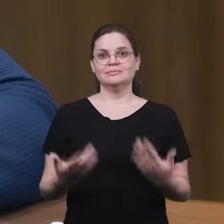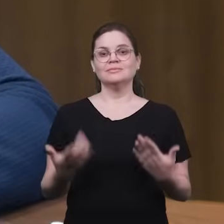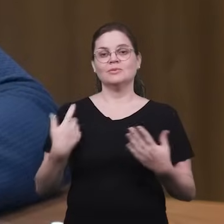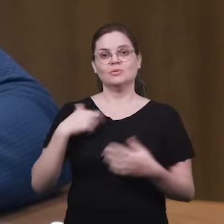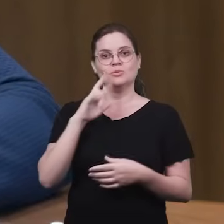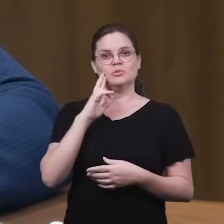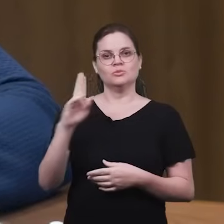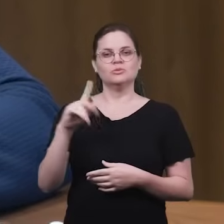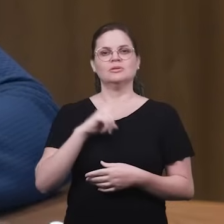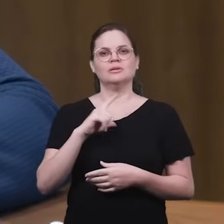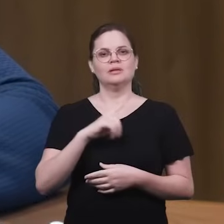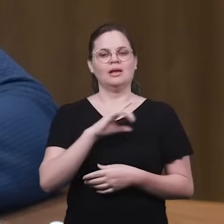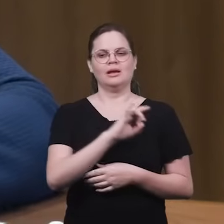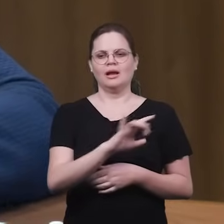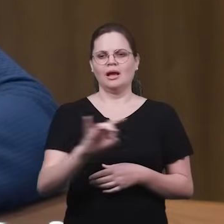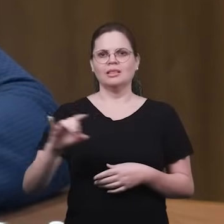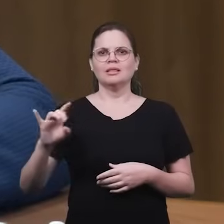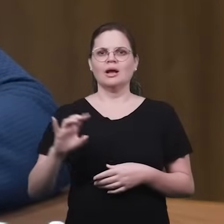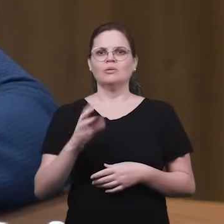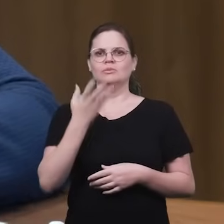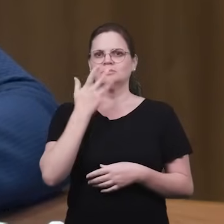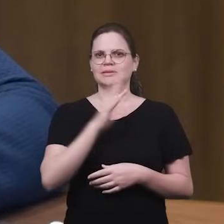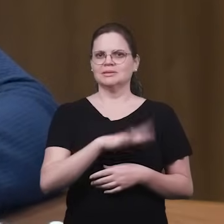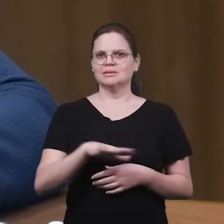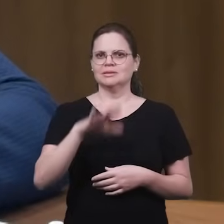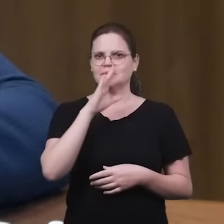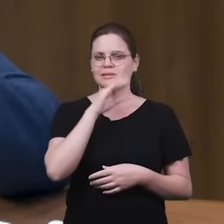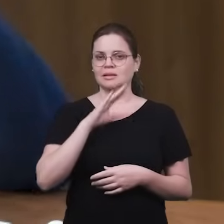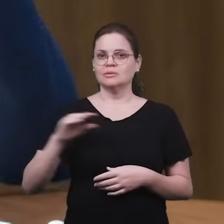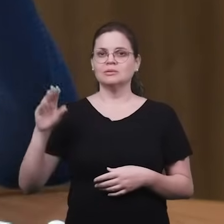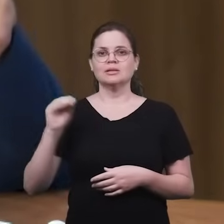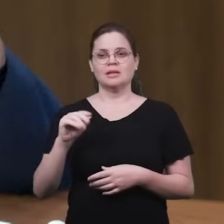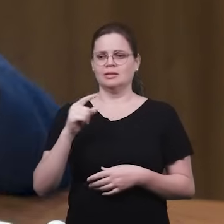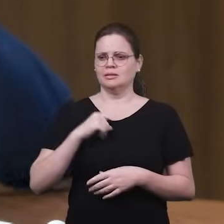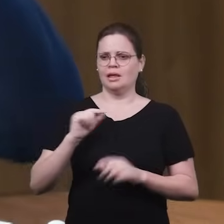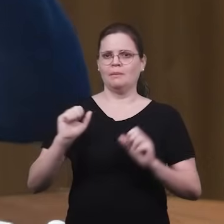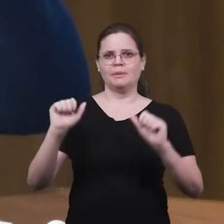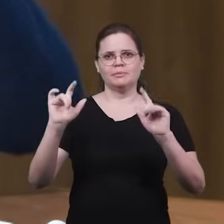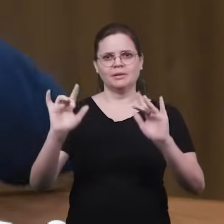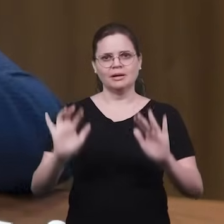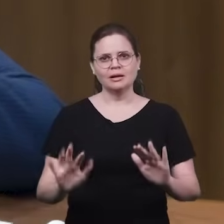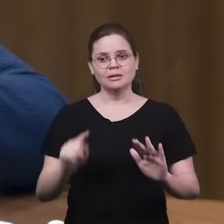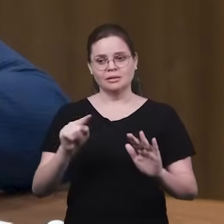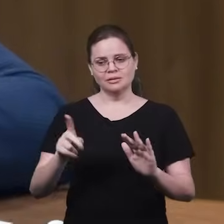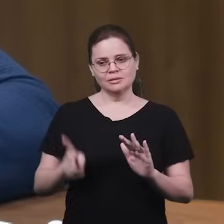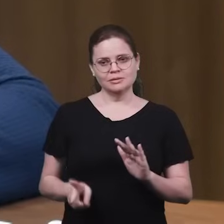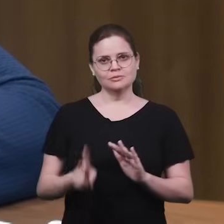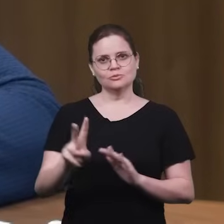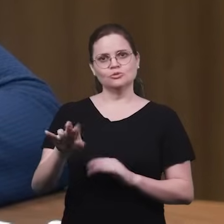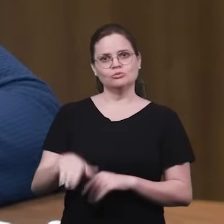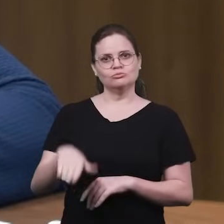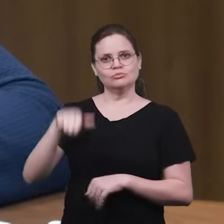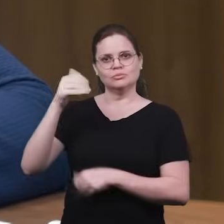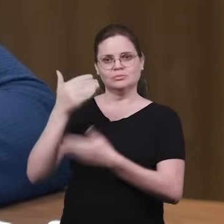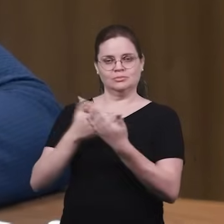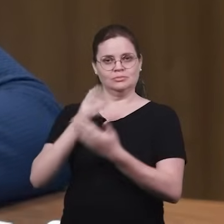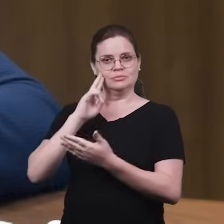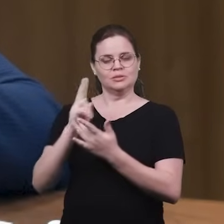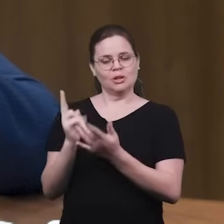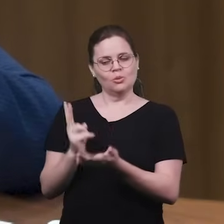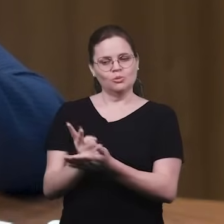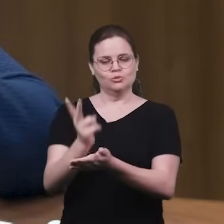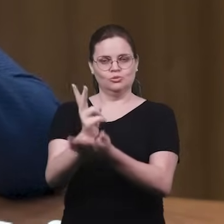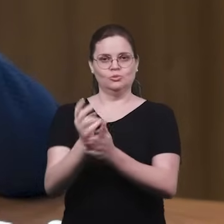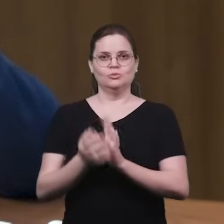tem trabalhado no coração das crianças, dos adolescentes dessa forma, de forma que eles têm permanecido na presença do Senhor.